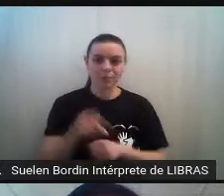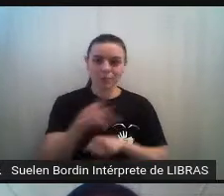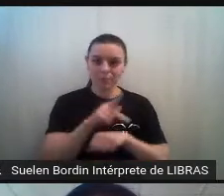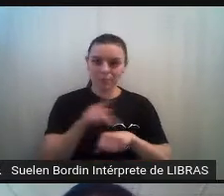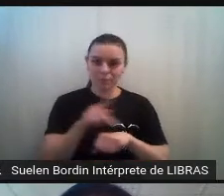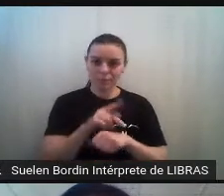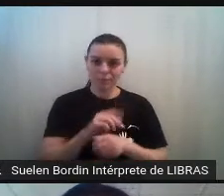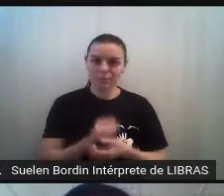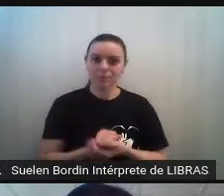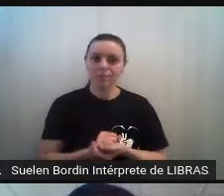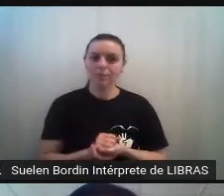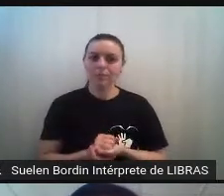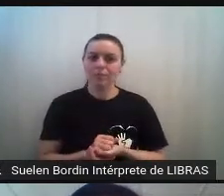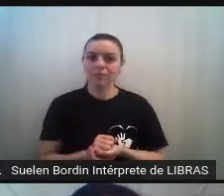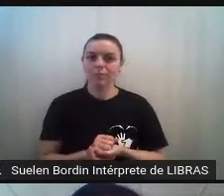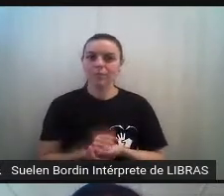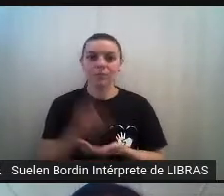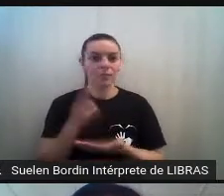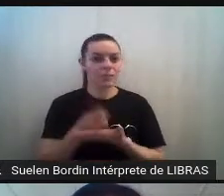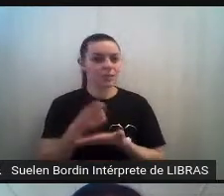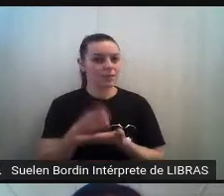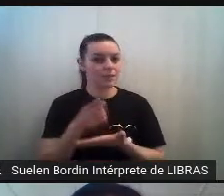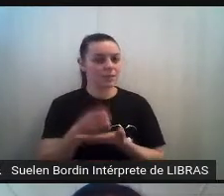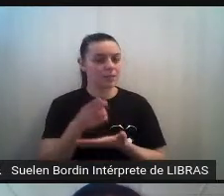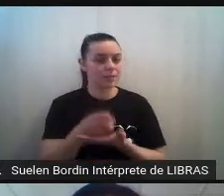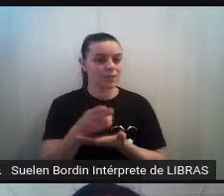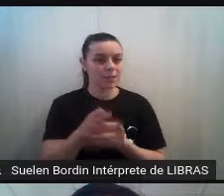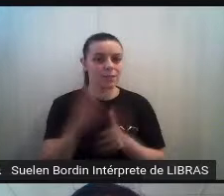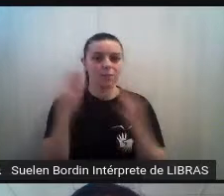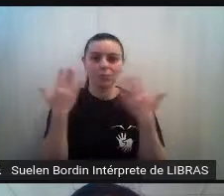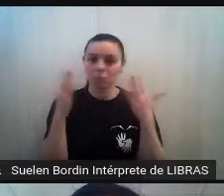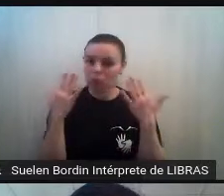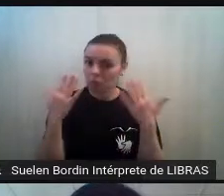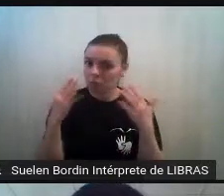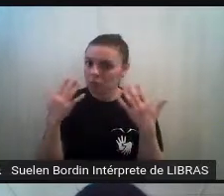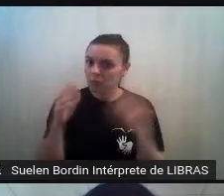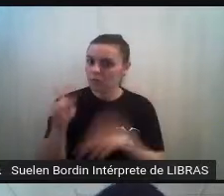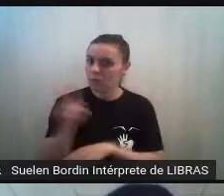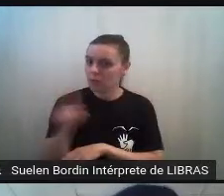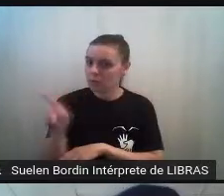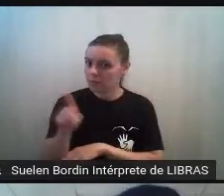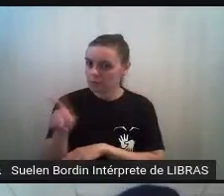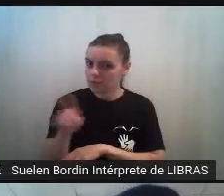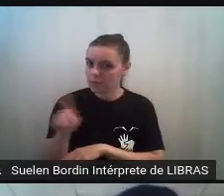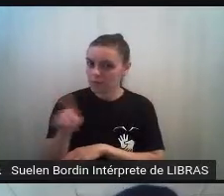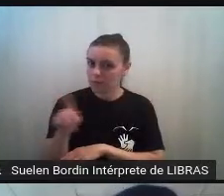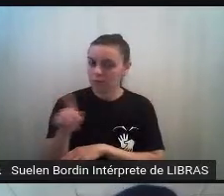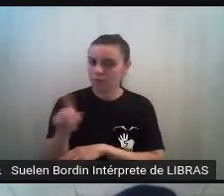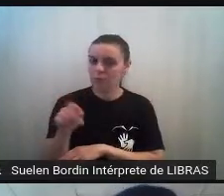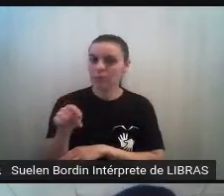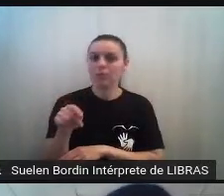E ela tem sido, ela sempre foi muito, muito elogiada pelos professores ali na Universidade Federal do Paraná,